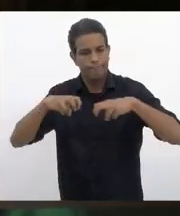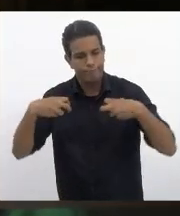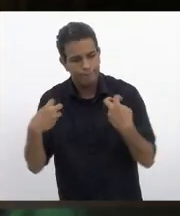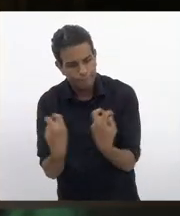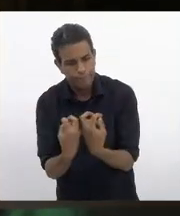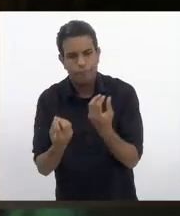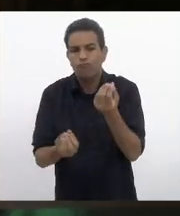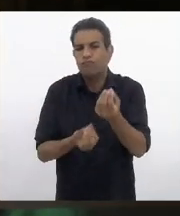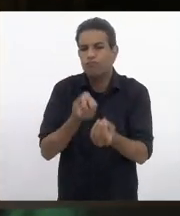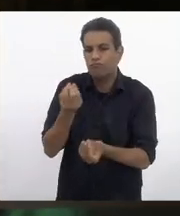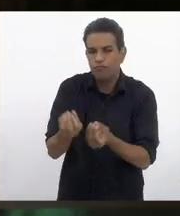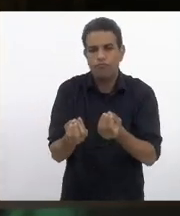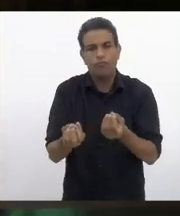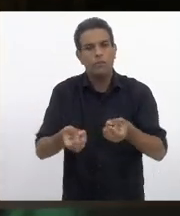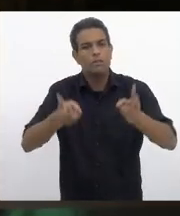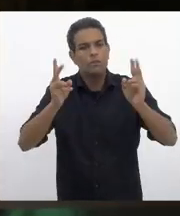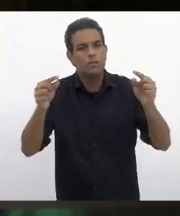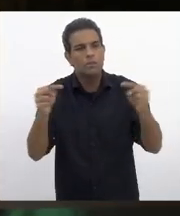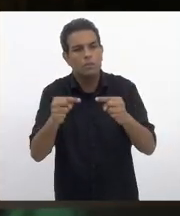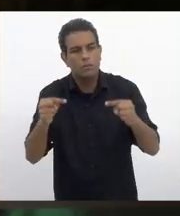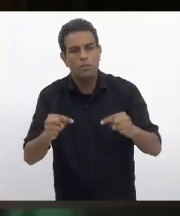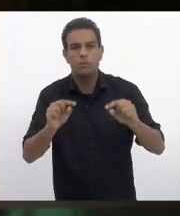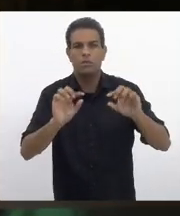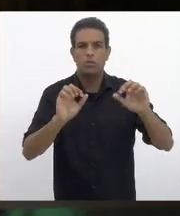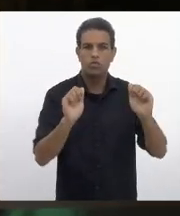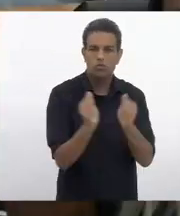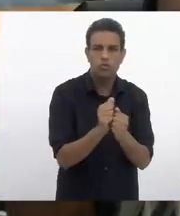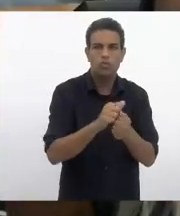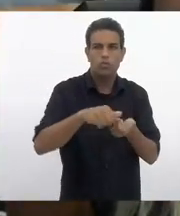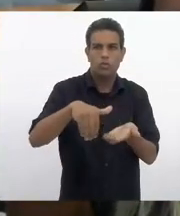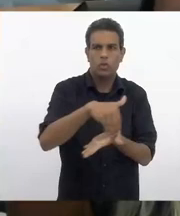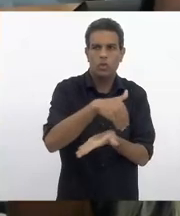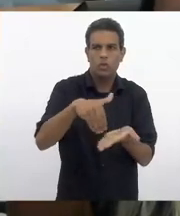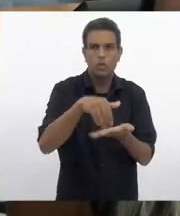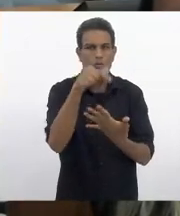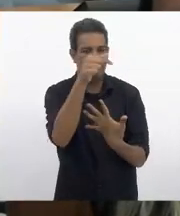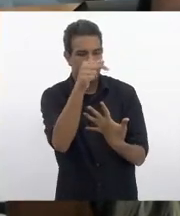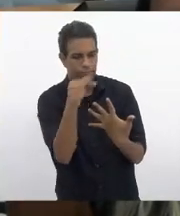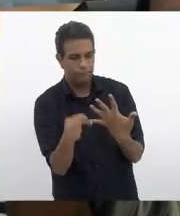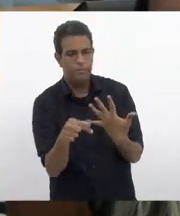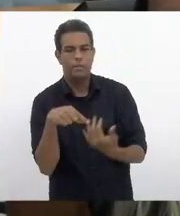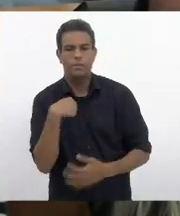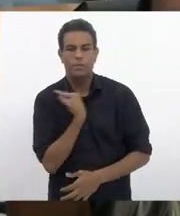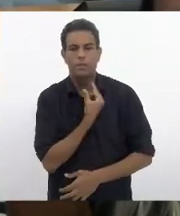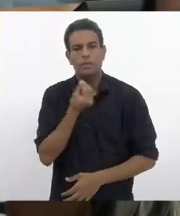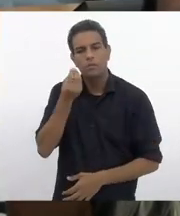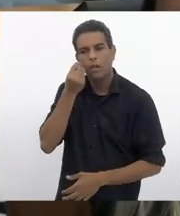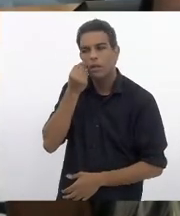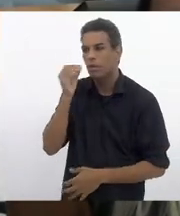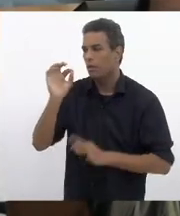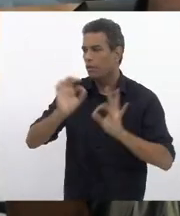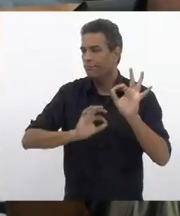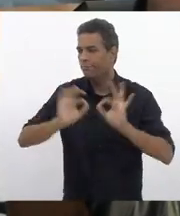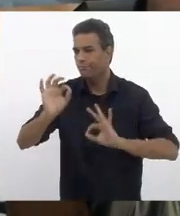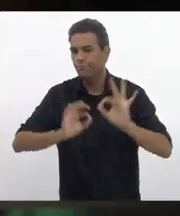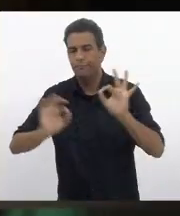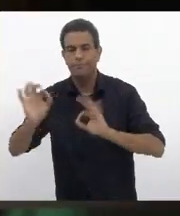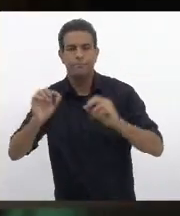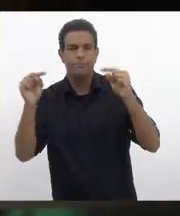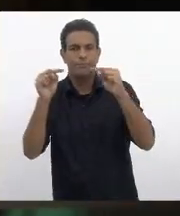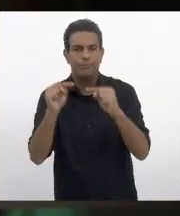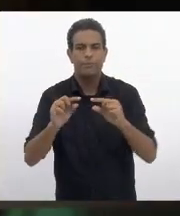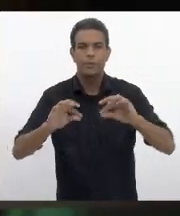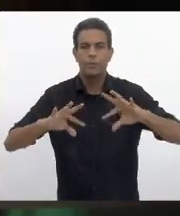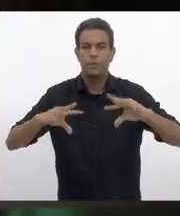governador, sentar com a Fazenda, com a Casa Civil, e nós tentarmos repararmos os erros que não foram